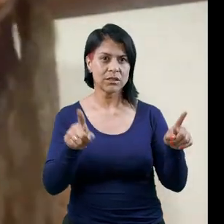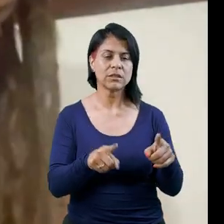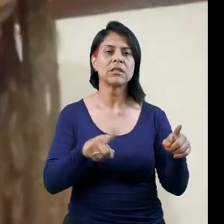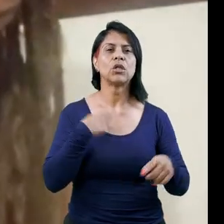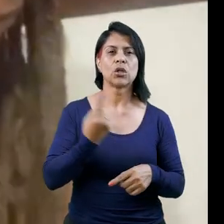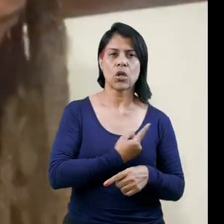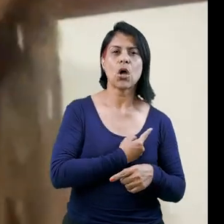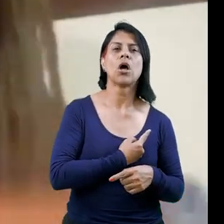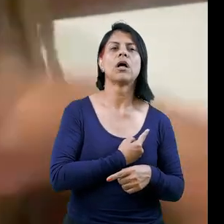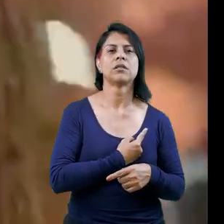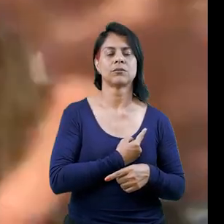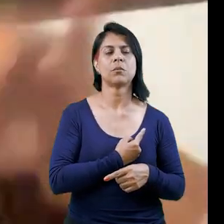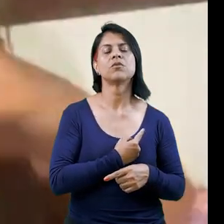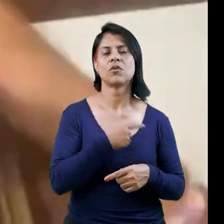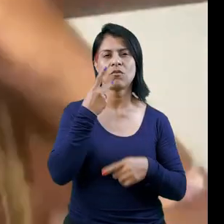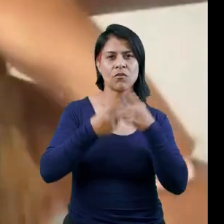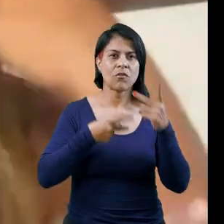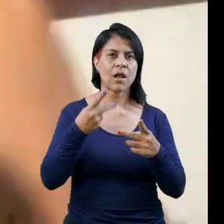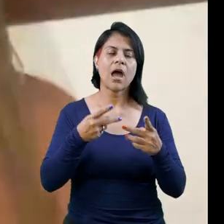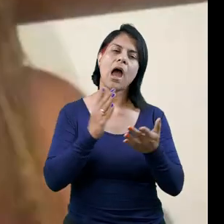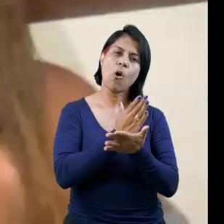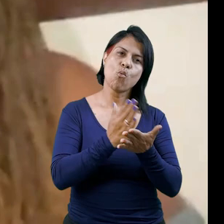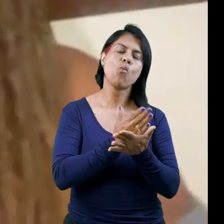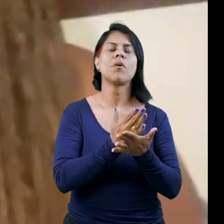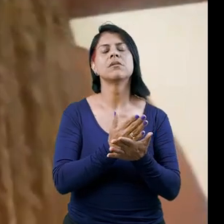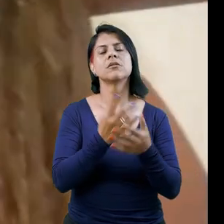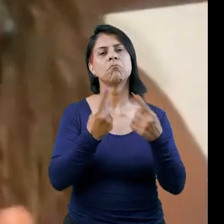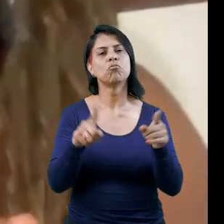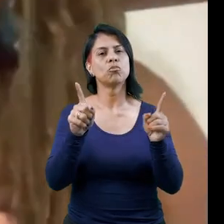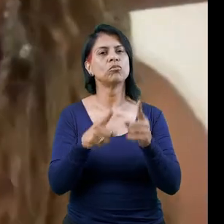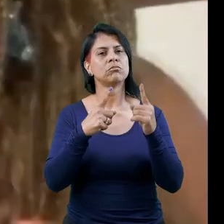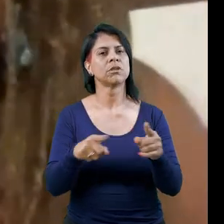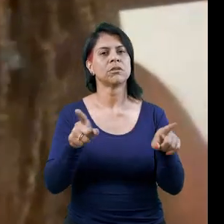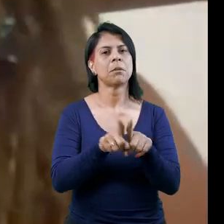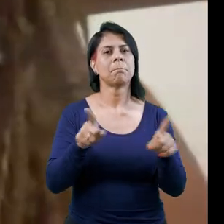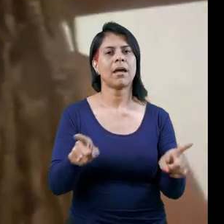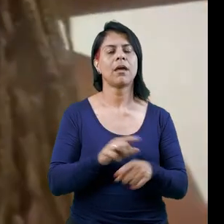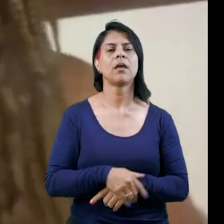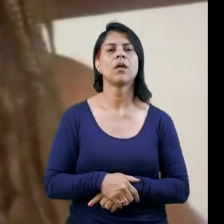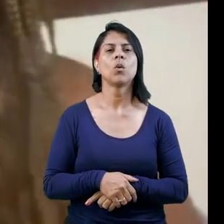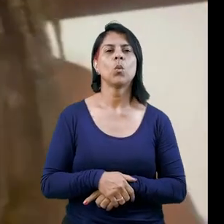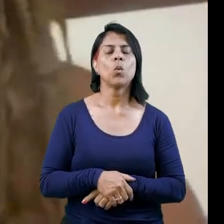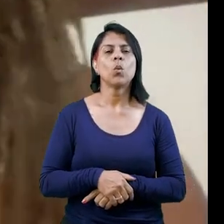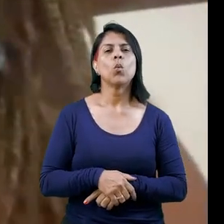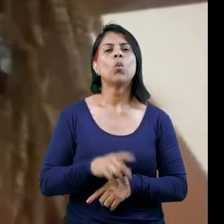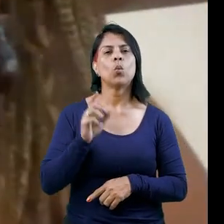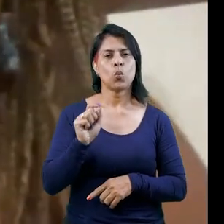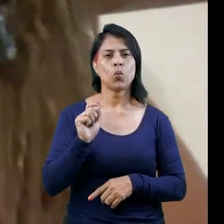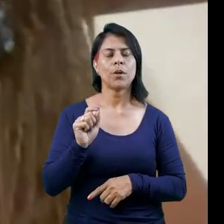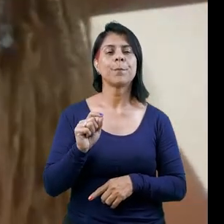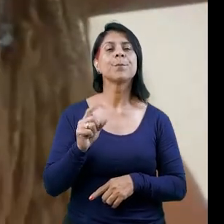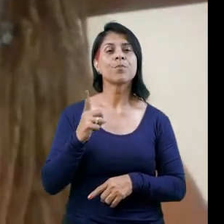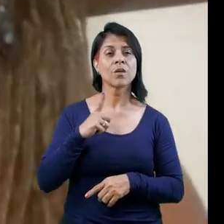gente vai passear um pouco por algumas canções. E acho que a Deza trouxe algo muito,